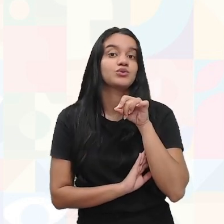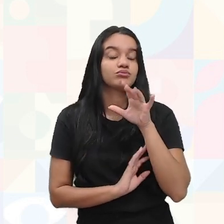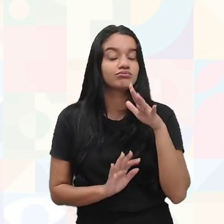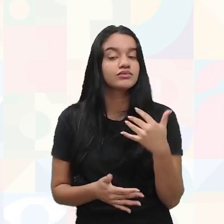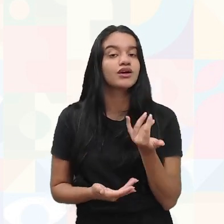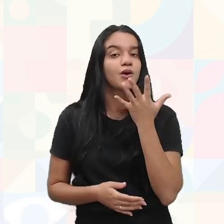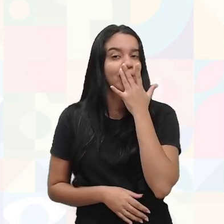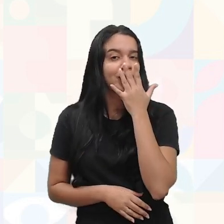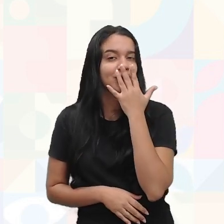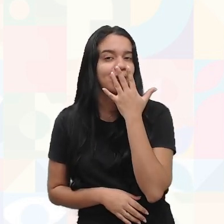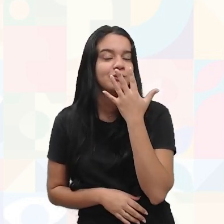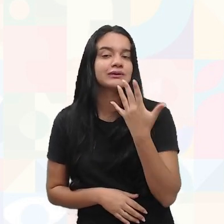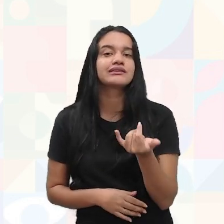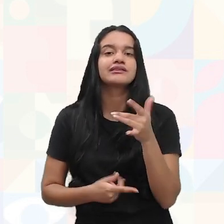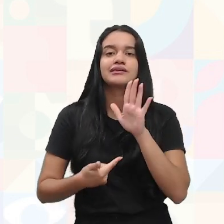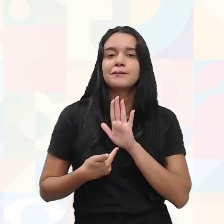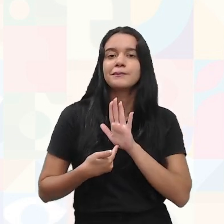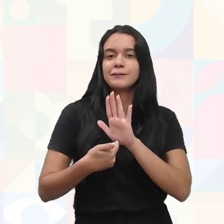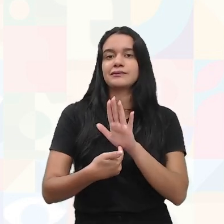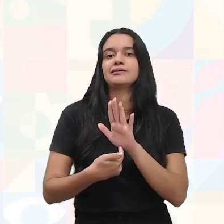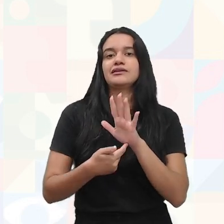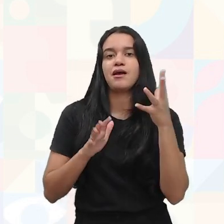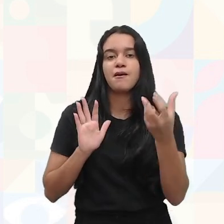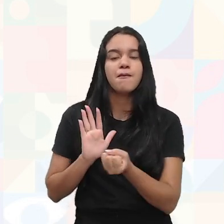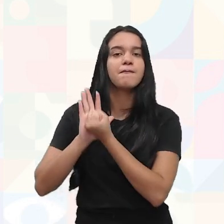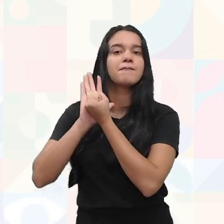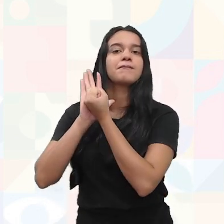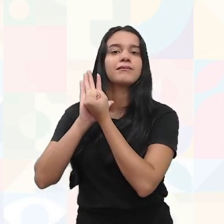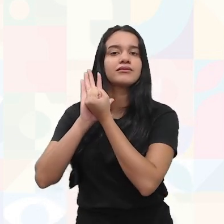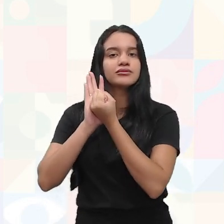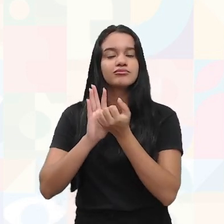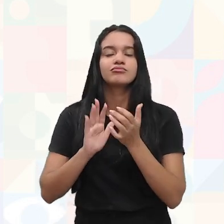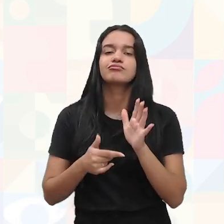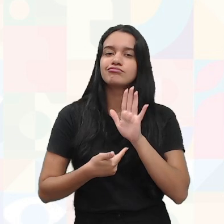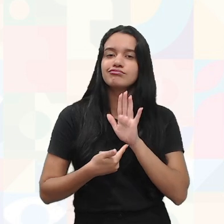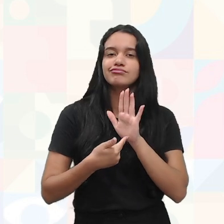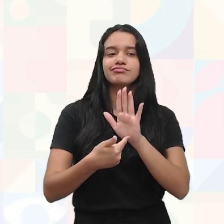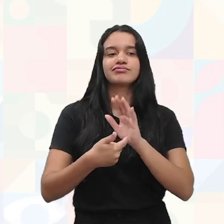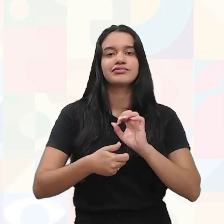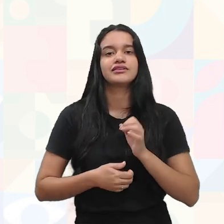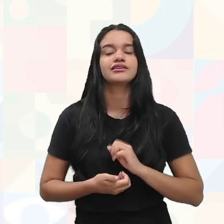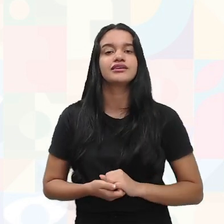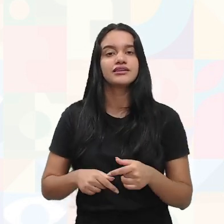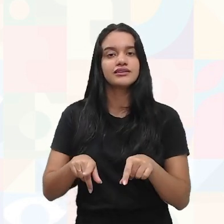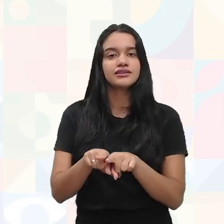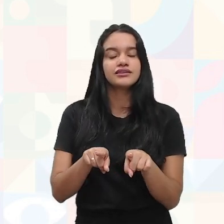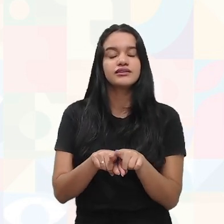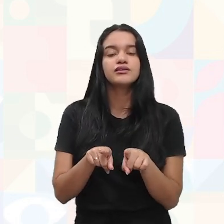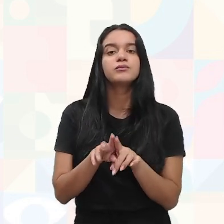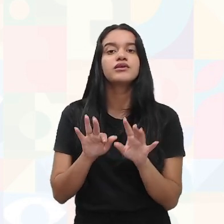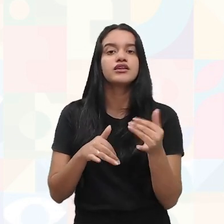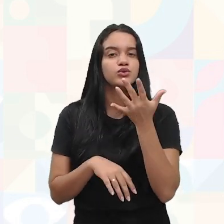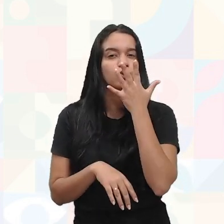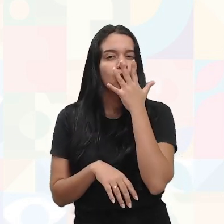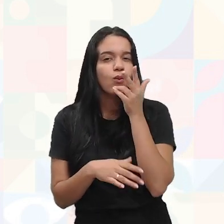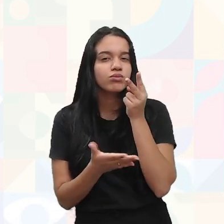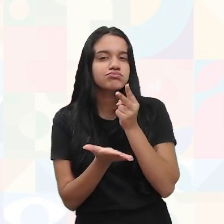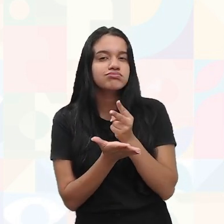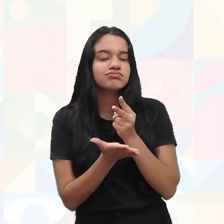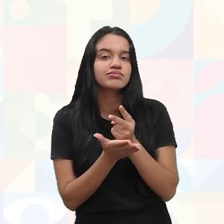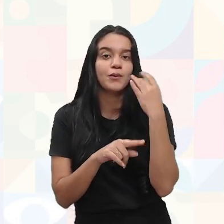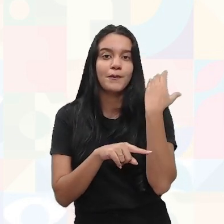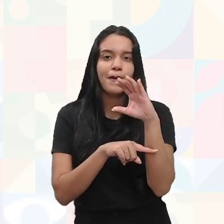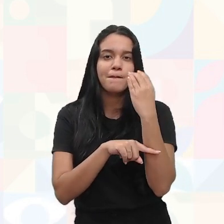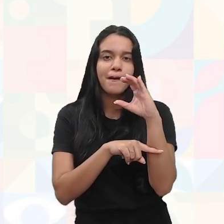harmoniosa que represente sua marca e ajude a transmitir a mensagem desejada. Mantenha consistência nas cores ao longo dos seus